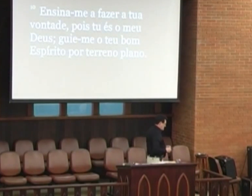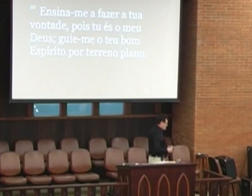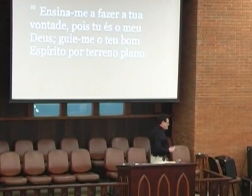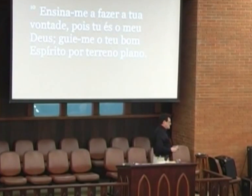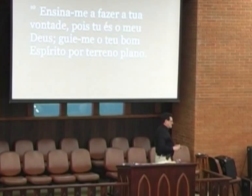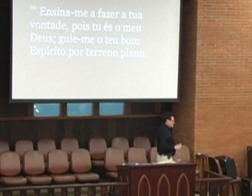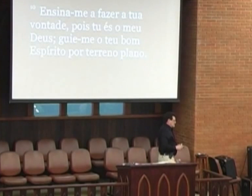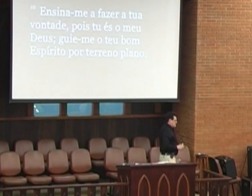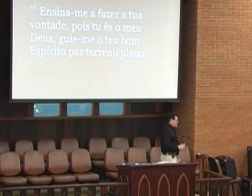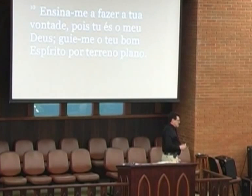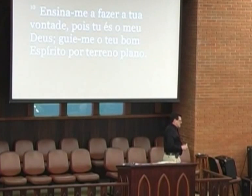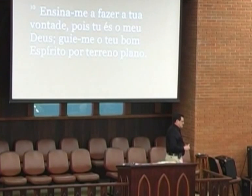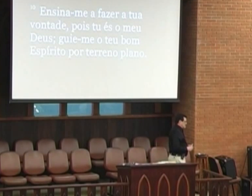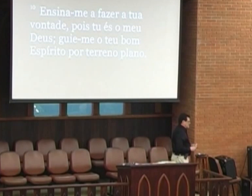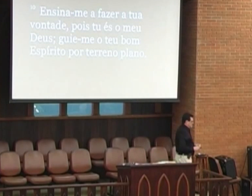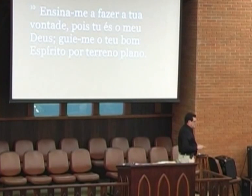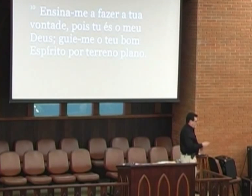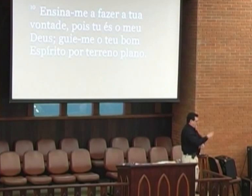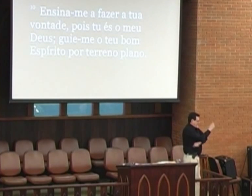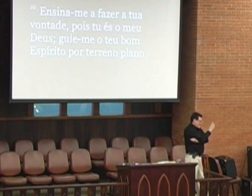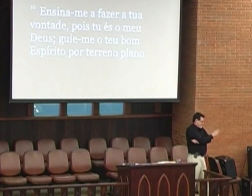espírito por terreno plano.